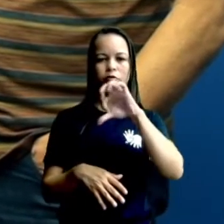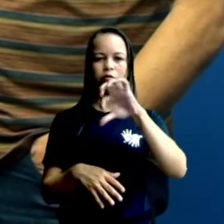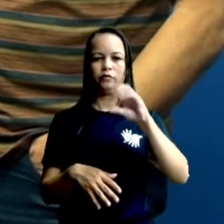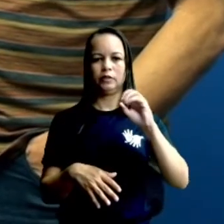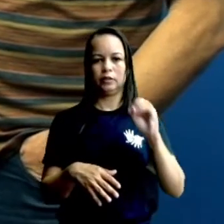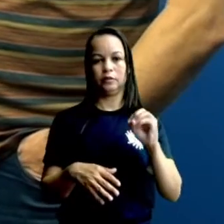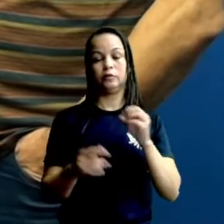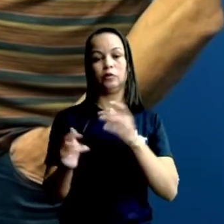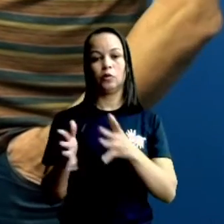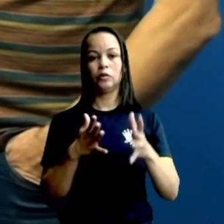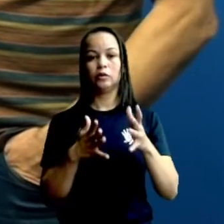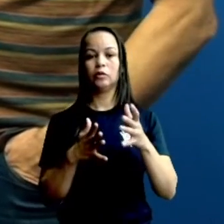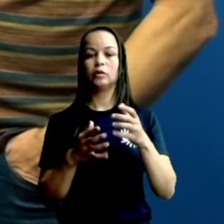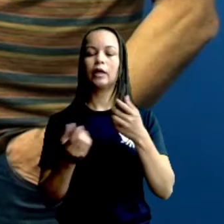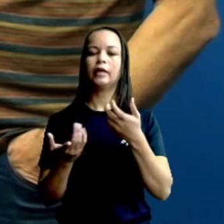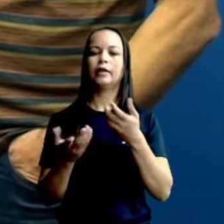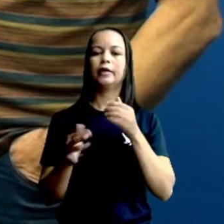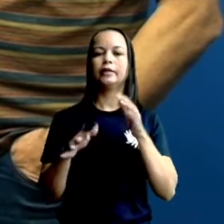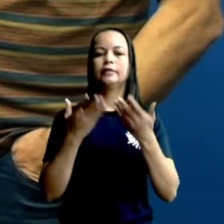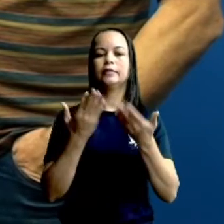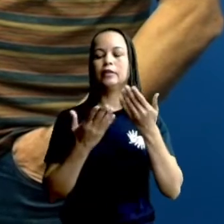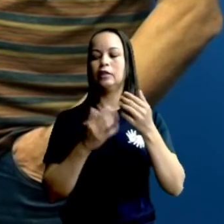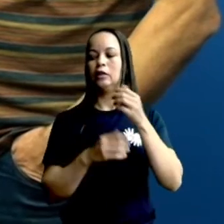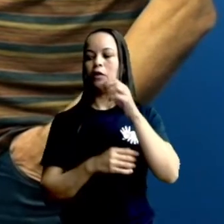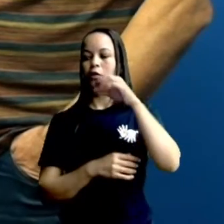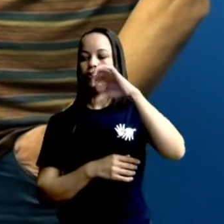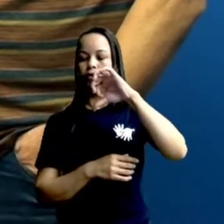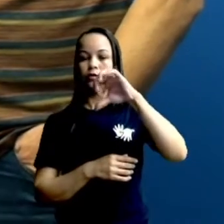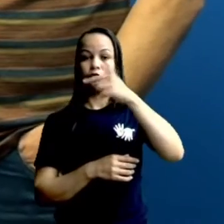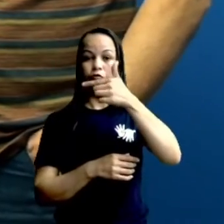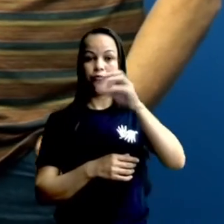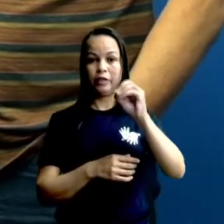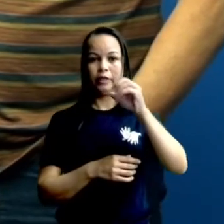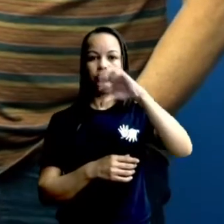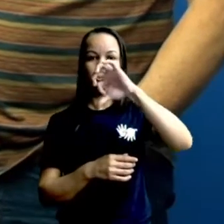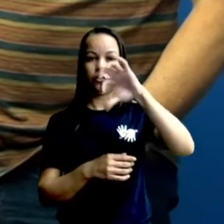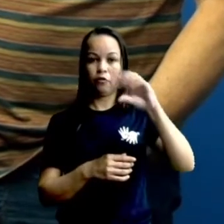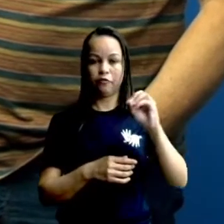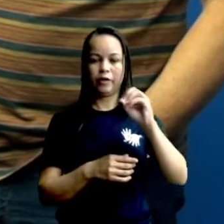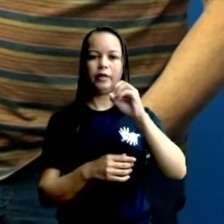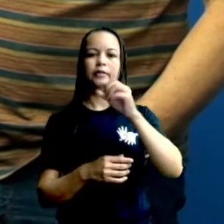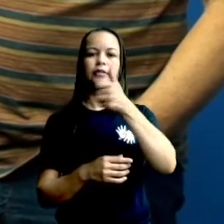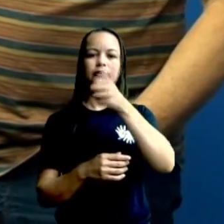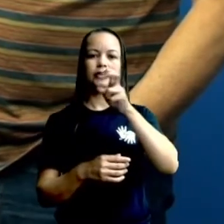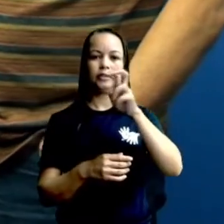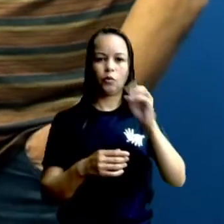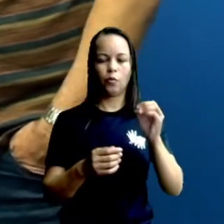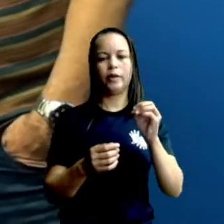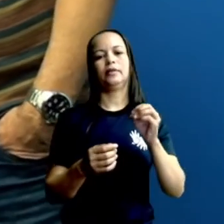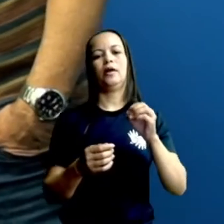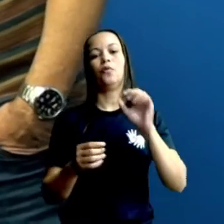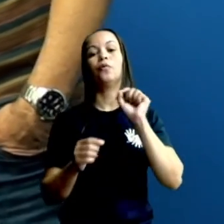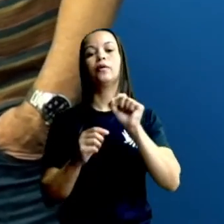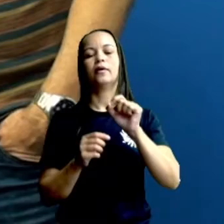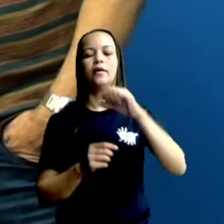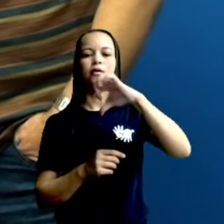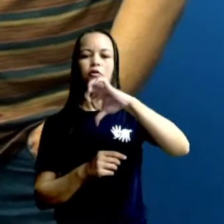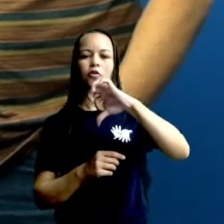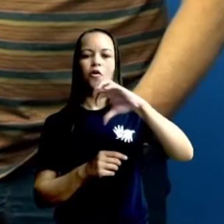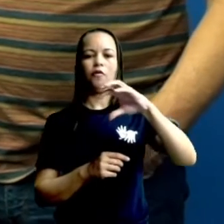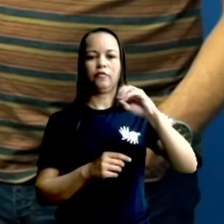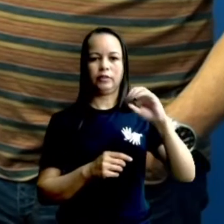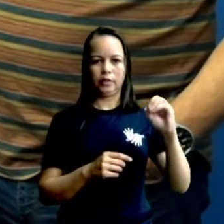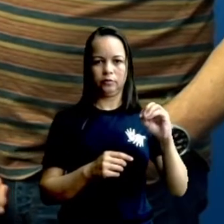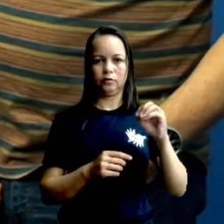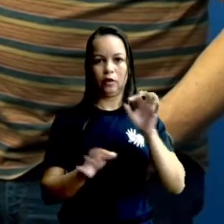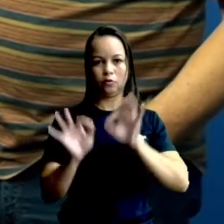mínimo múltiplo comum entre 90, 150 e 20 é 900, ok? Agora essa conta aqui,